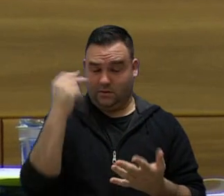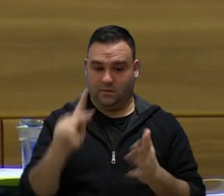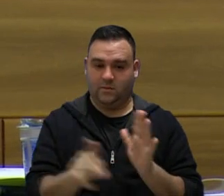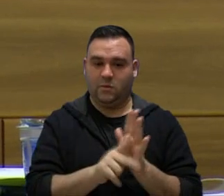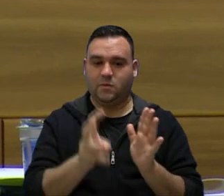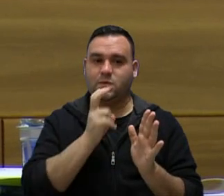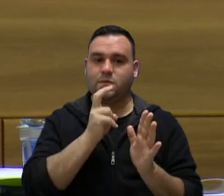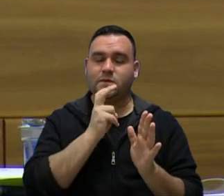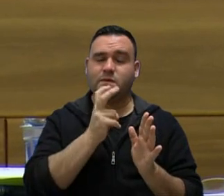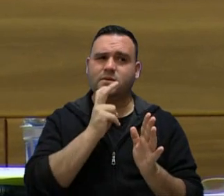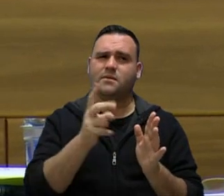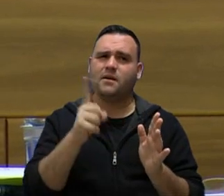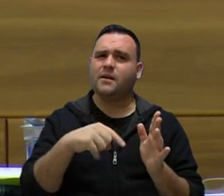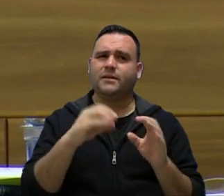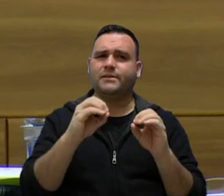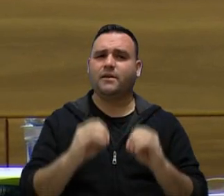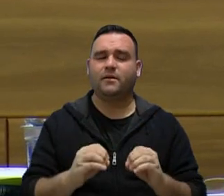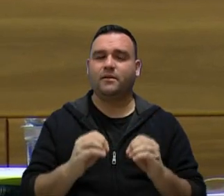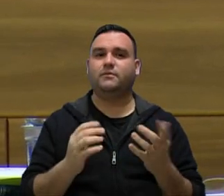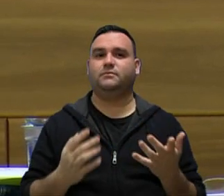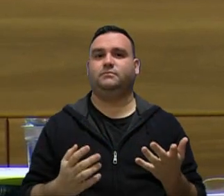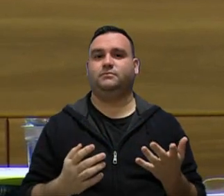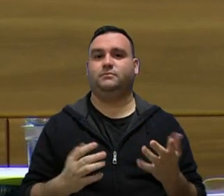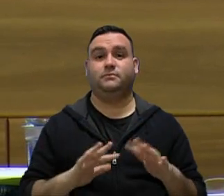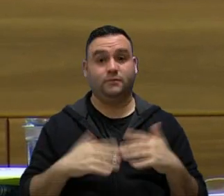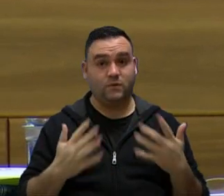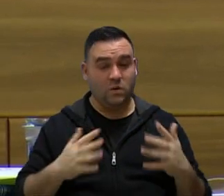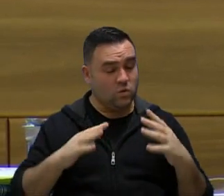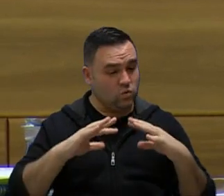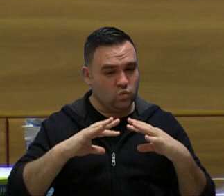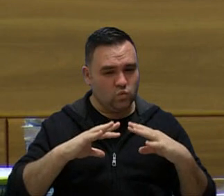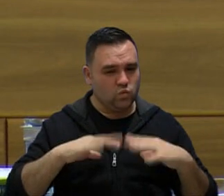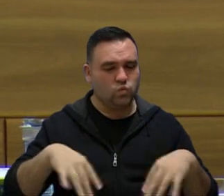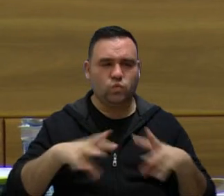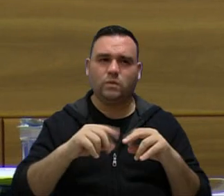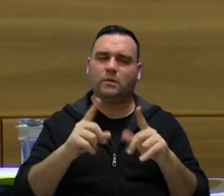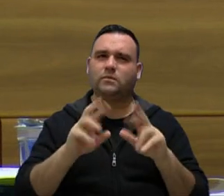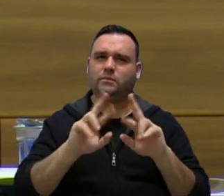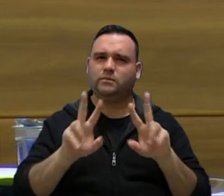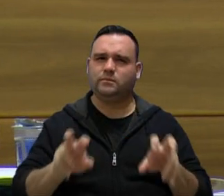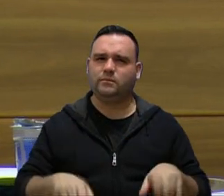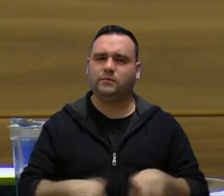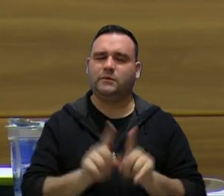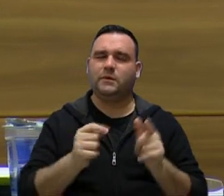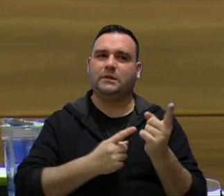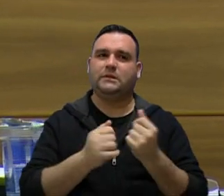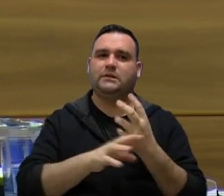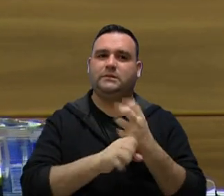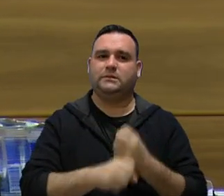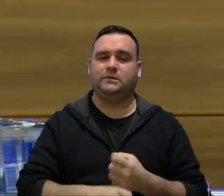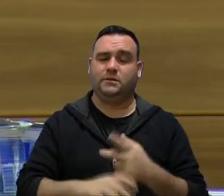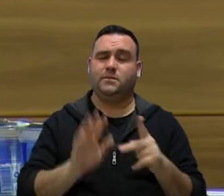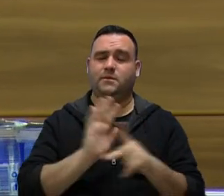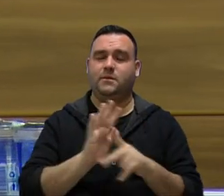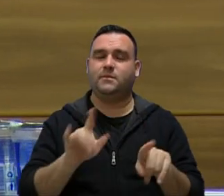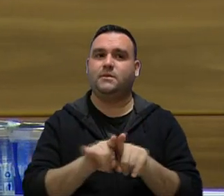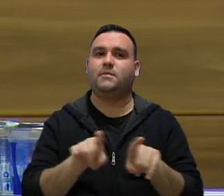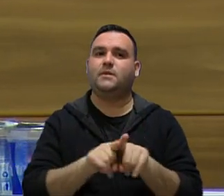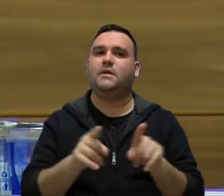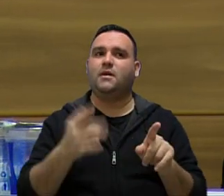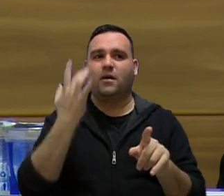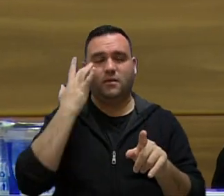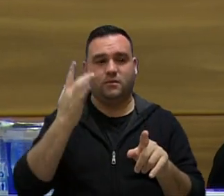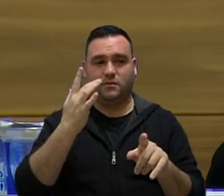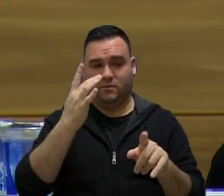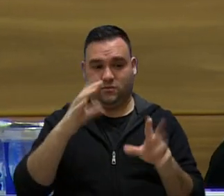municipal de sorocaba é praticamente usava então viu todas essas questões inclusive quando vem financiamento para cá tudo acho que sim